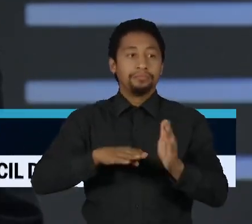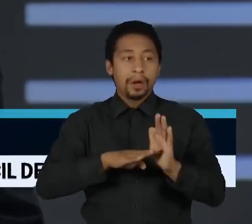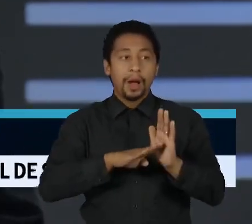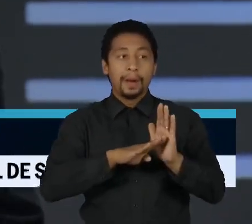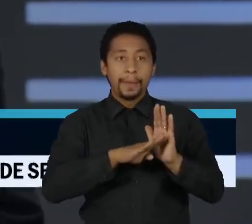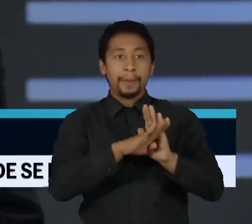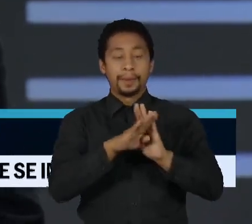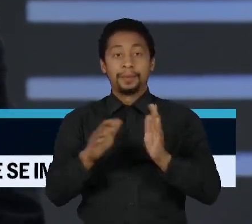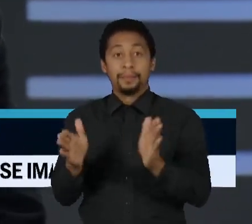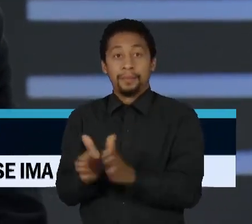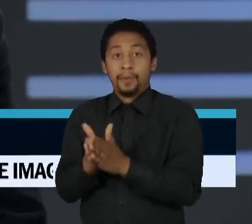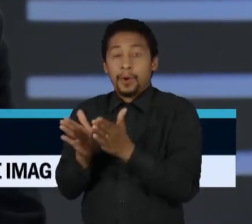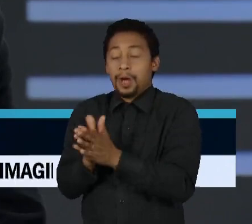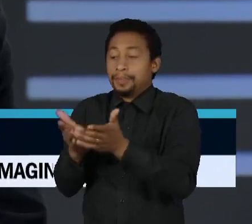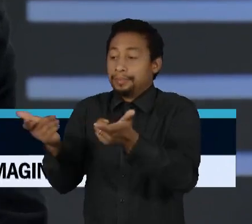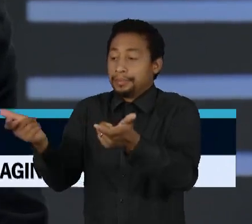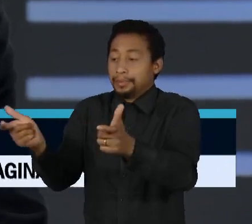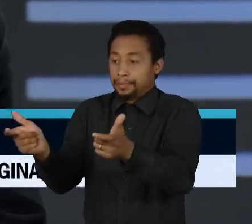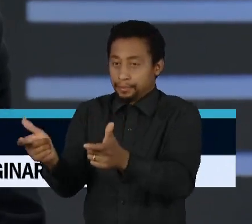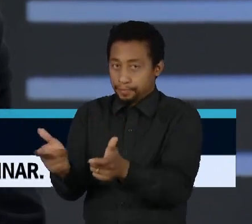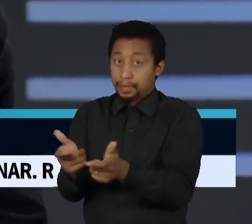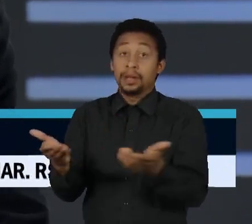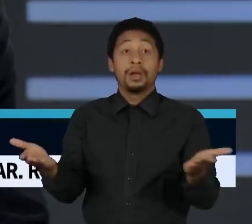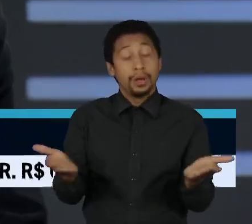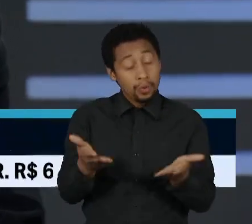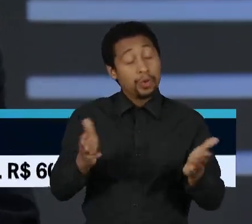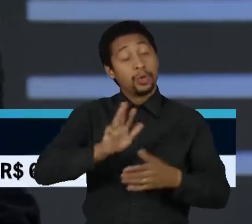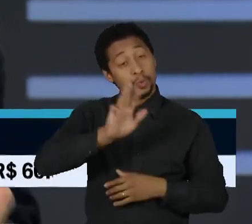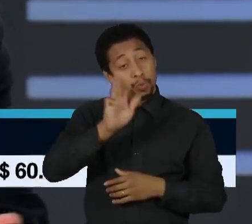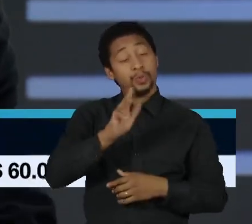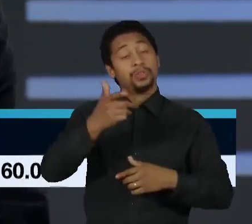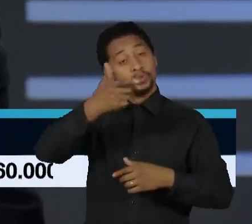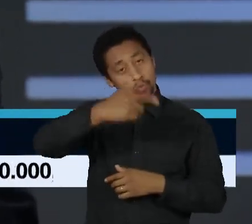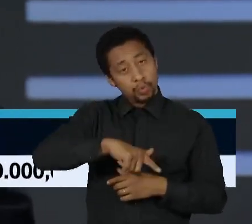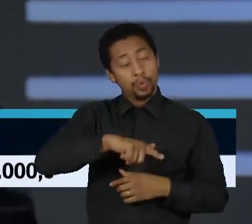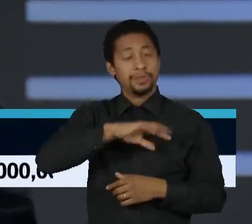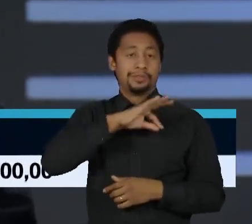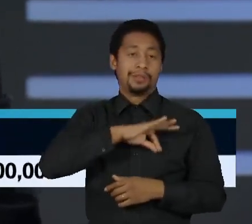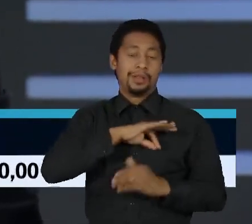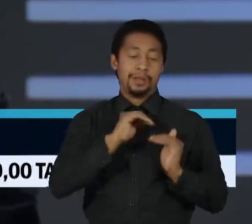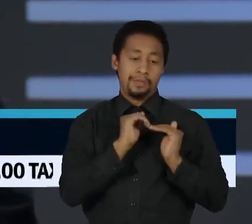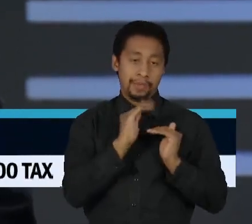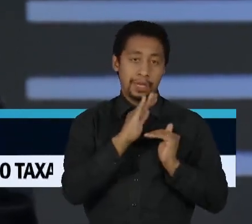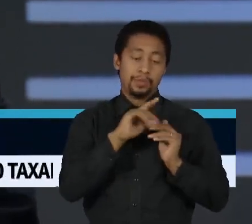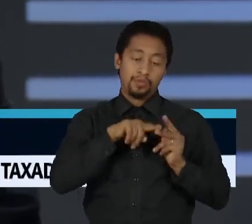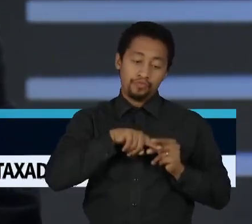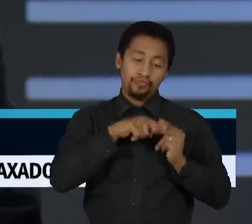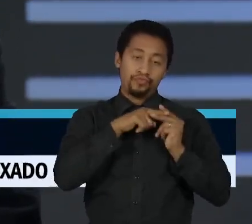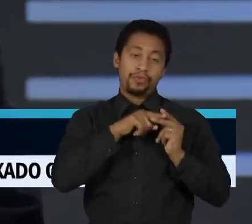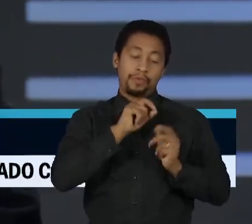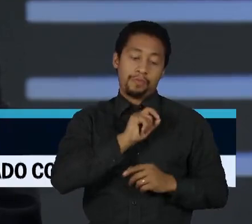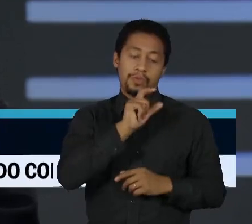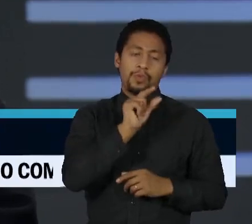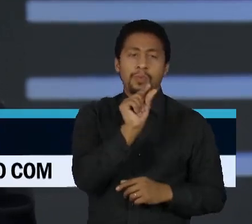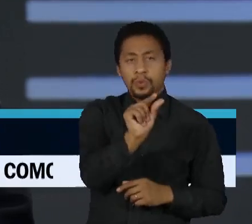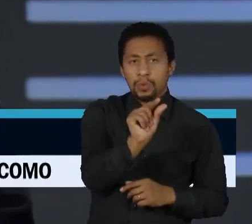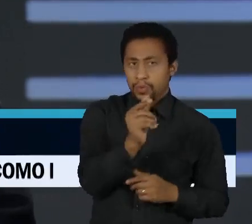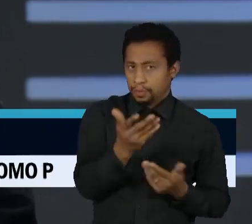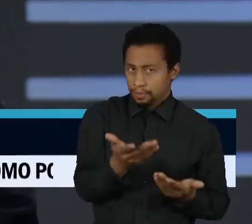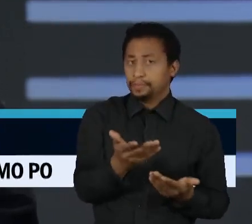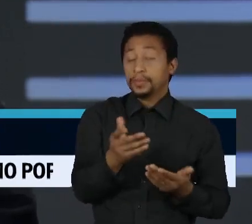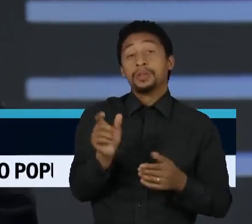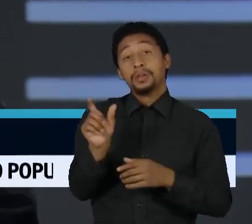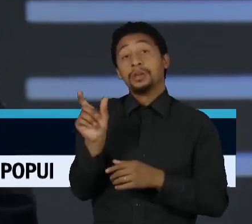fizessem um pouco esse impulso agora no governo Lula se teve de novo uma ajuste no salário mínimo na que ainda não mas do